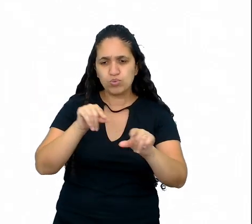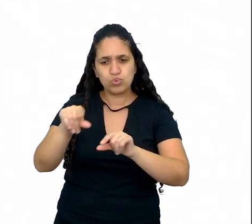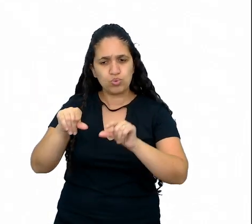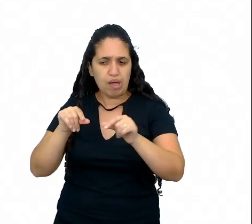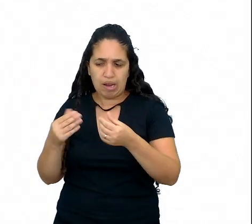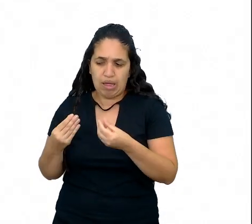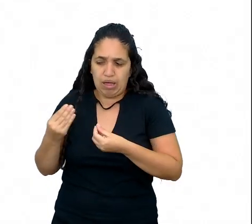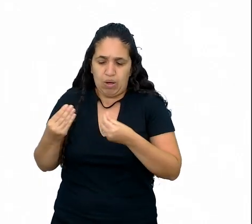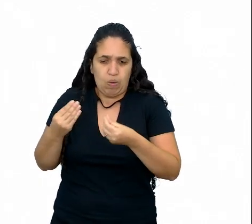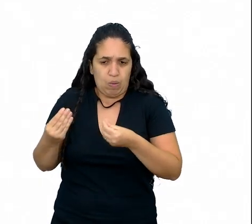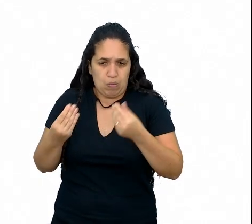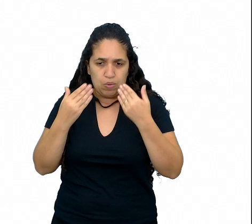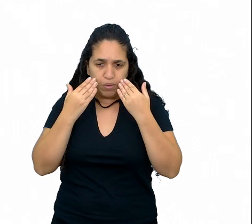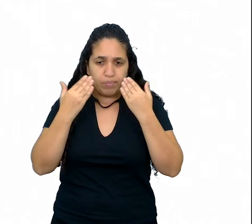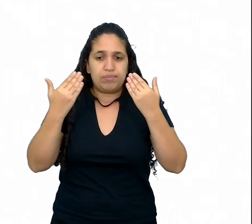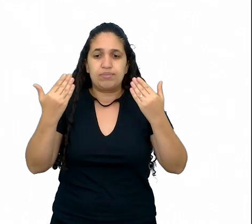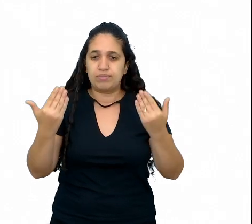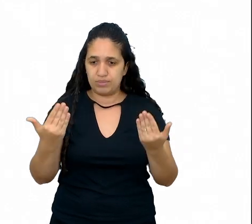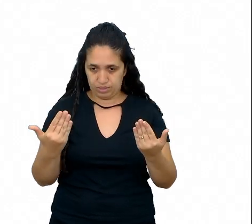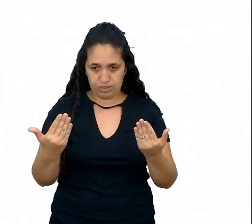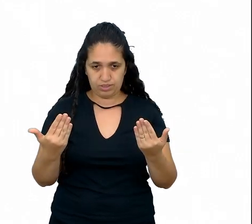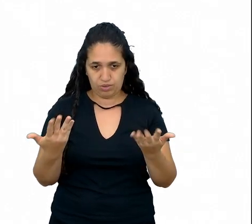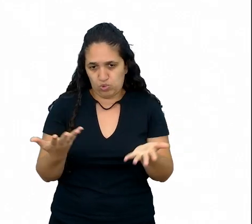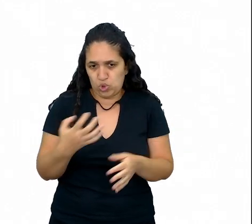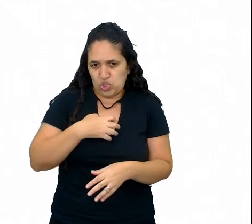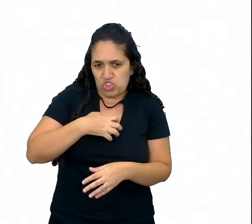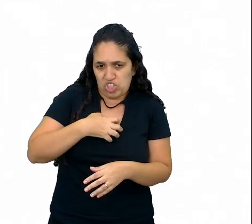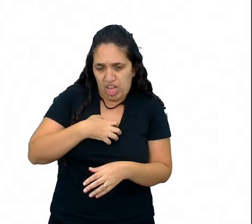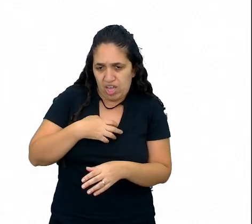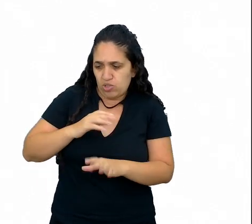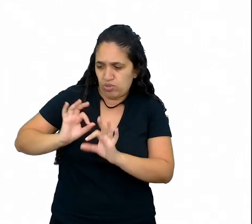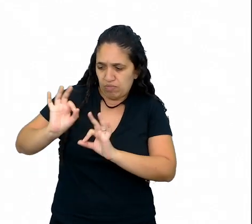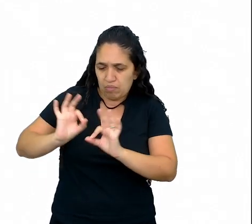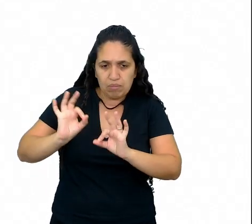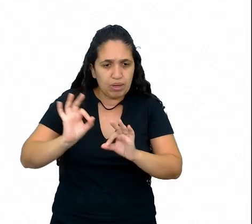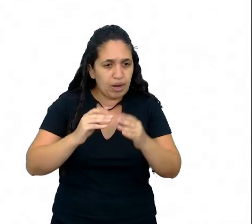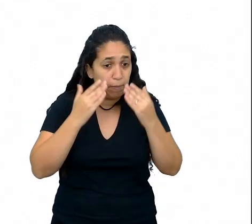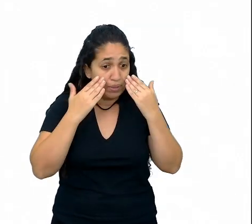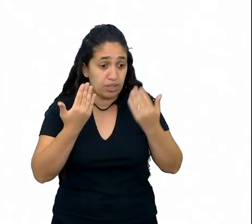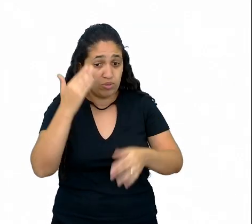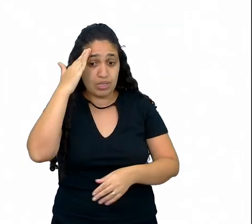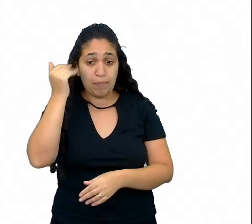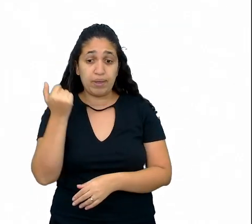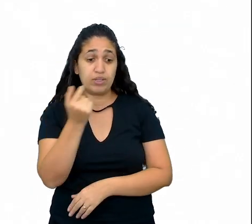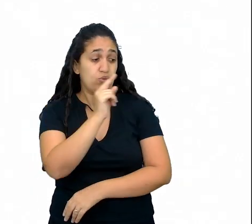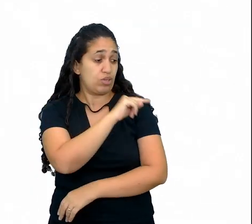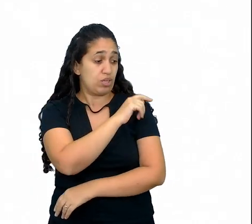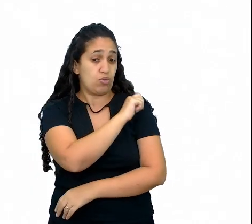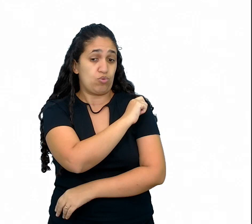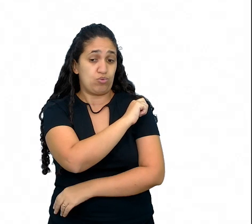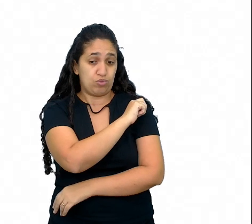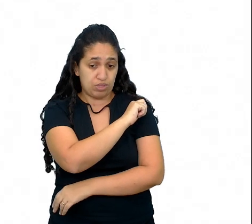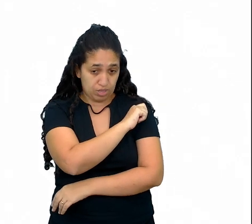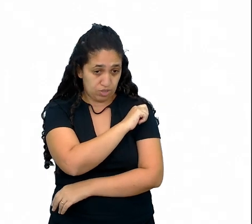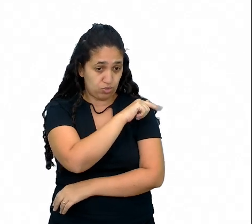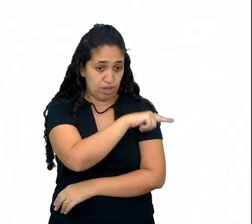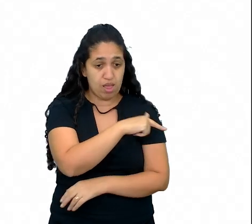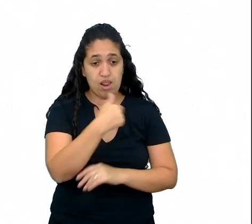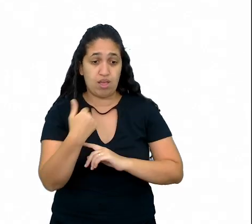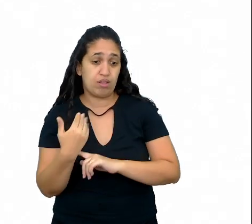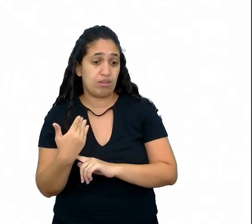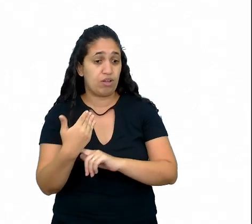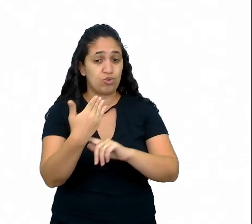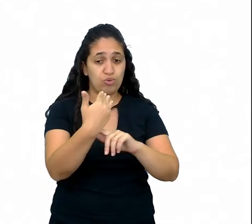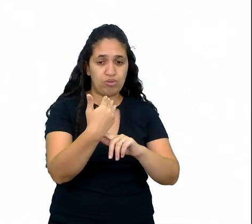como que eles vão fazer isso, né, de que formato que eles vão fazer isso, sabendo que os estudantes com as tecnologias,